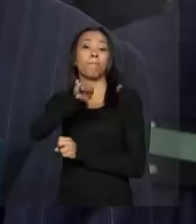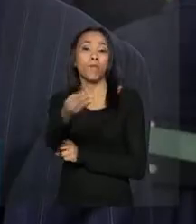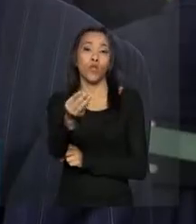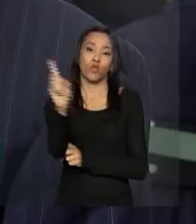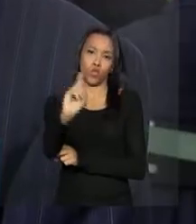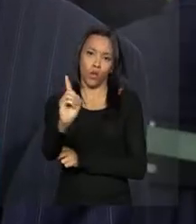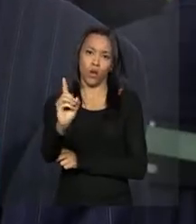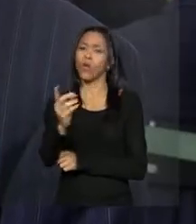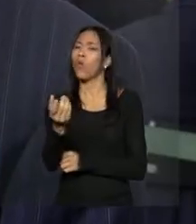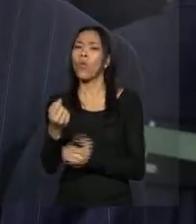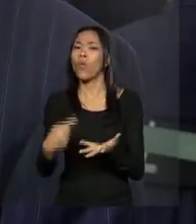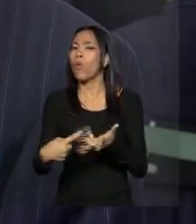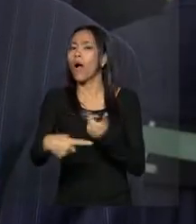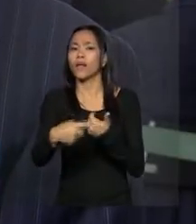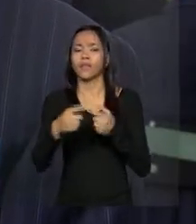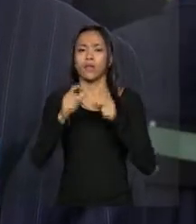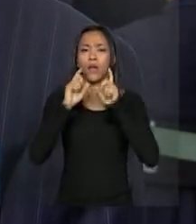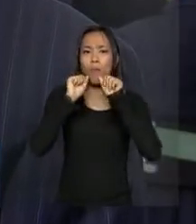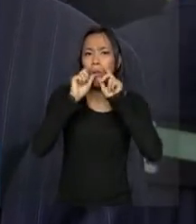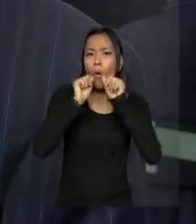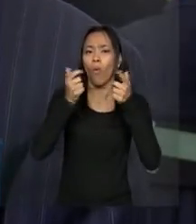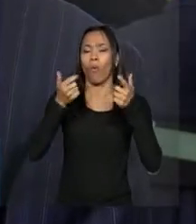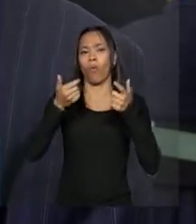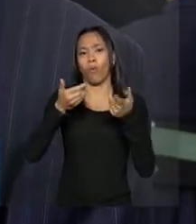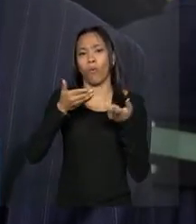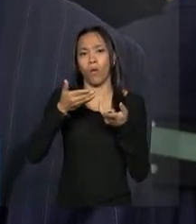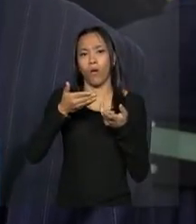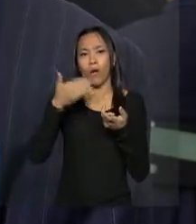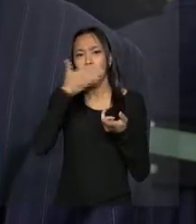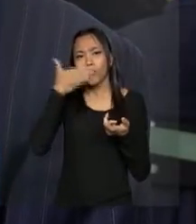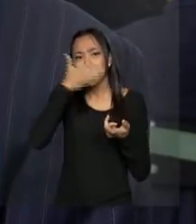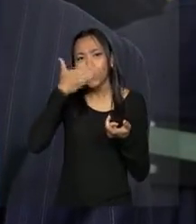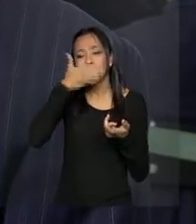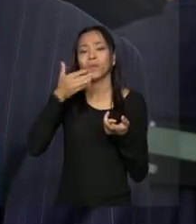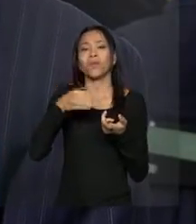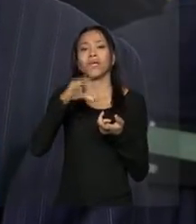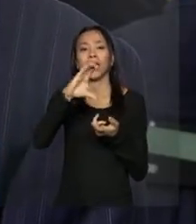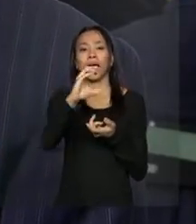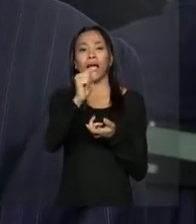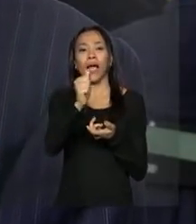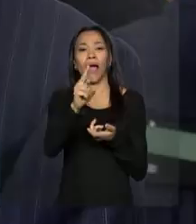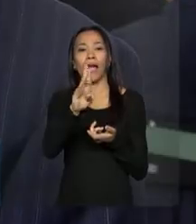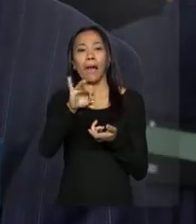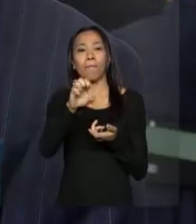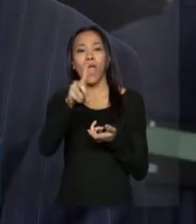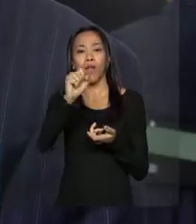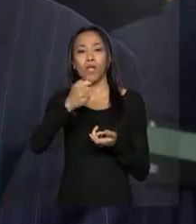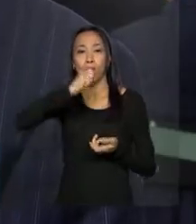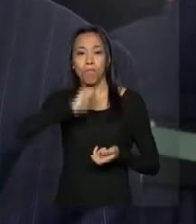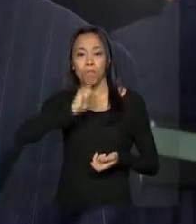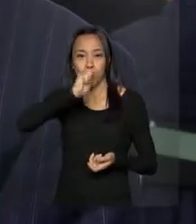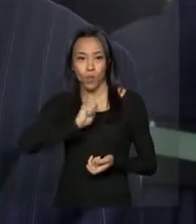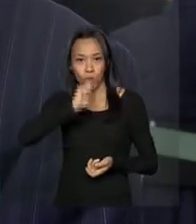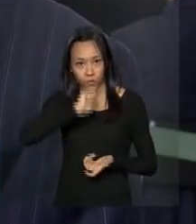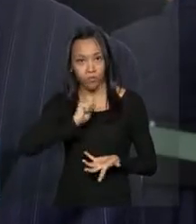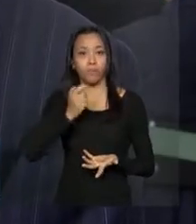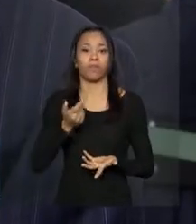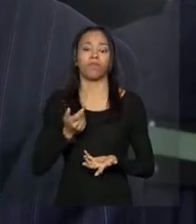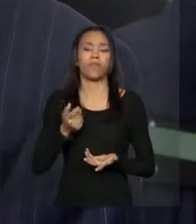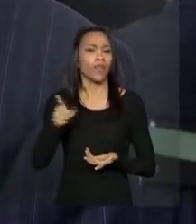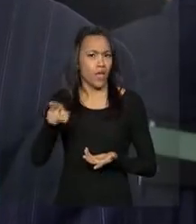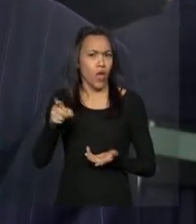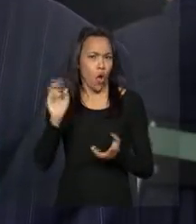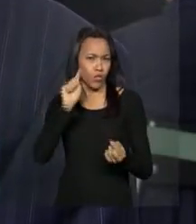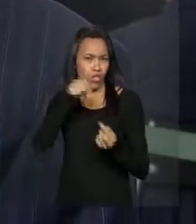principais produtos? Bala, bala dura, recheada, caramelos e pirulitos. E a expectativa é ampliar para